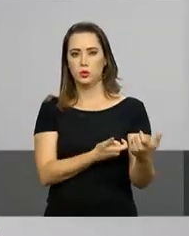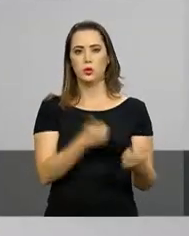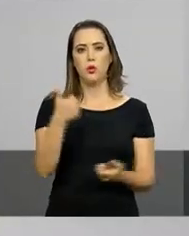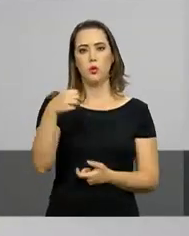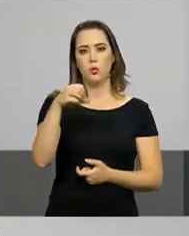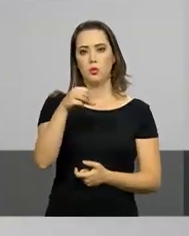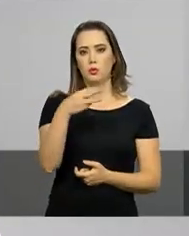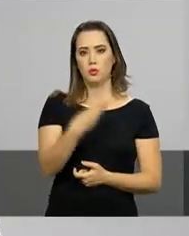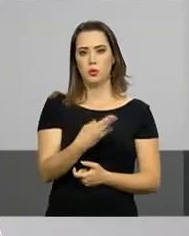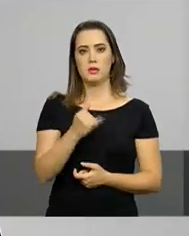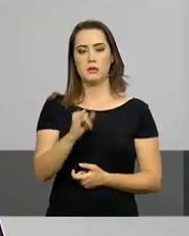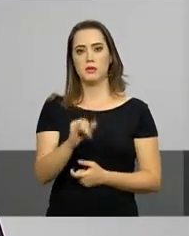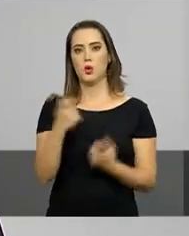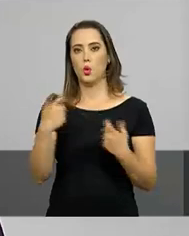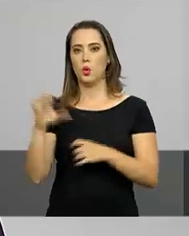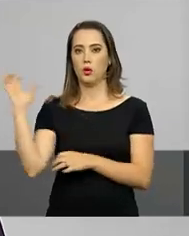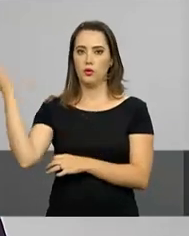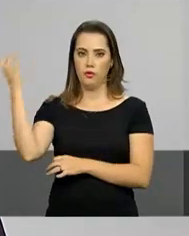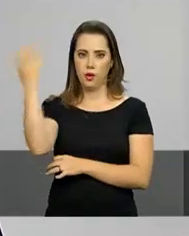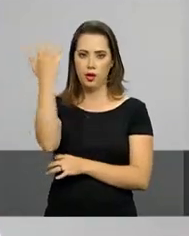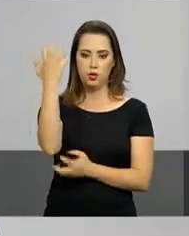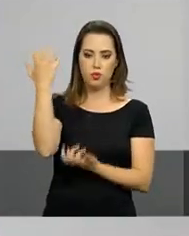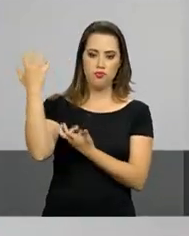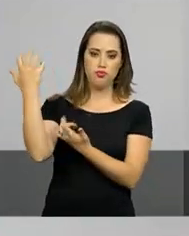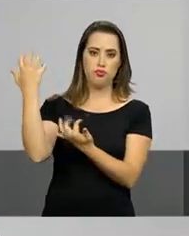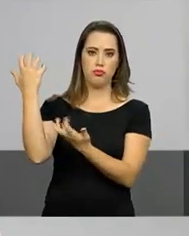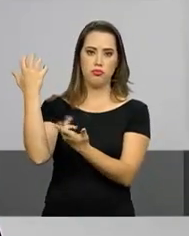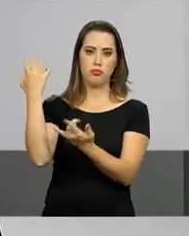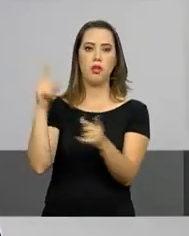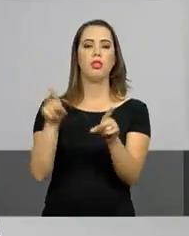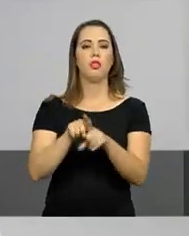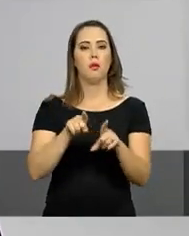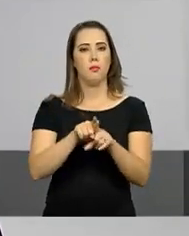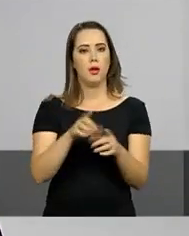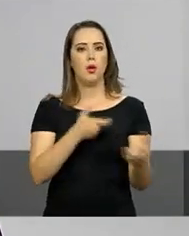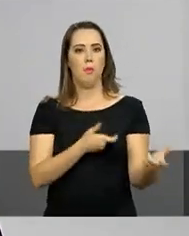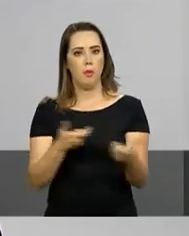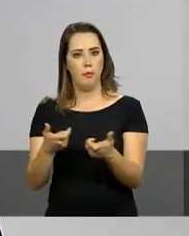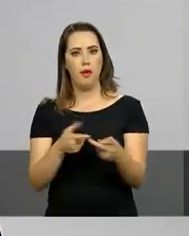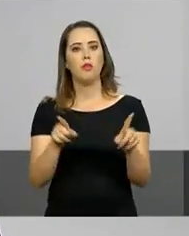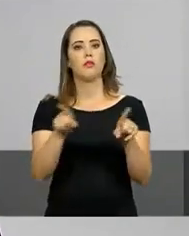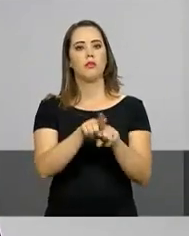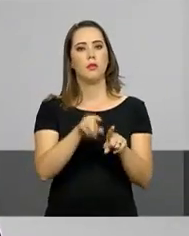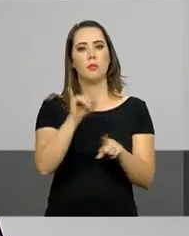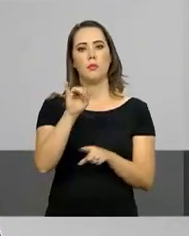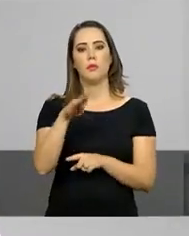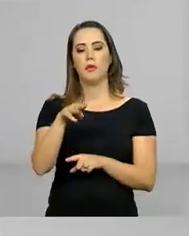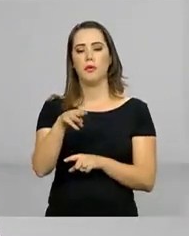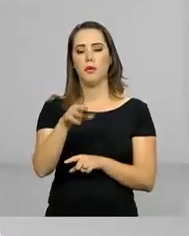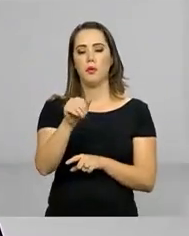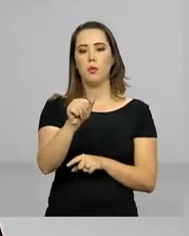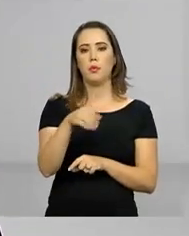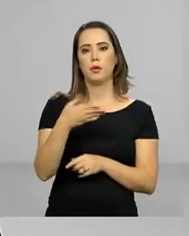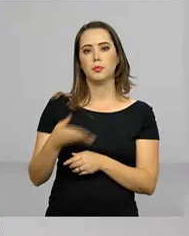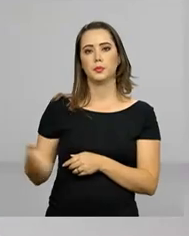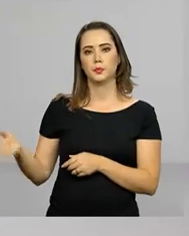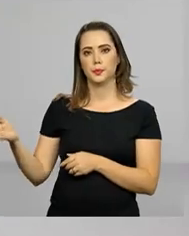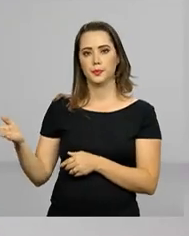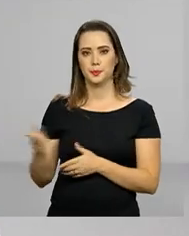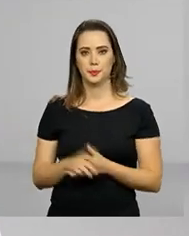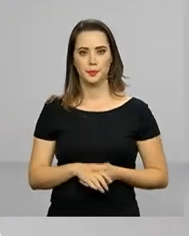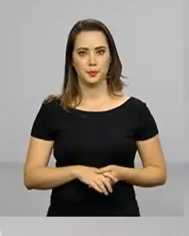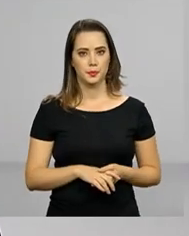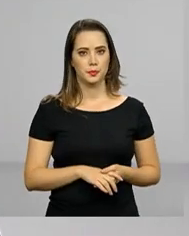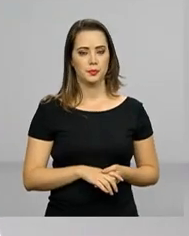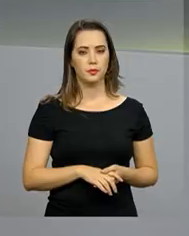para incêndios florestais além dos bombeiros o ibama também tem uma linha gratuita o número aparece aqui